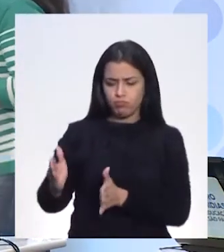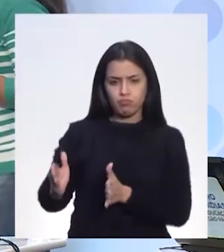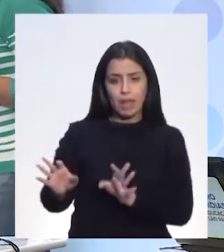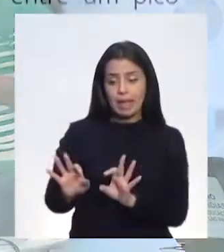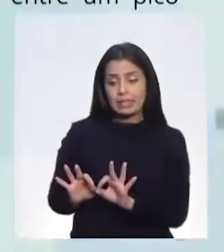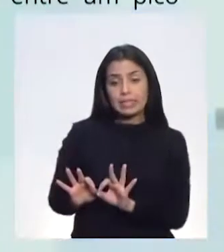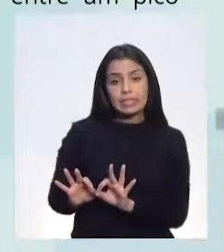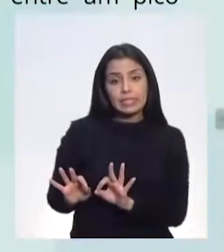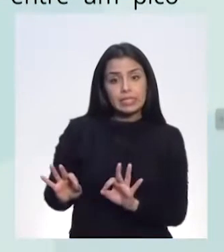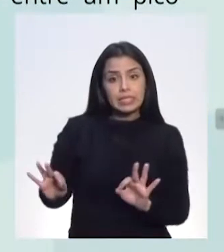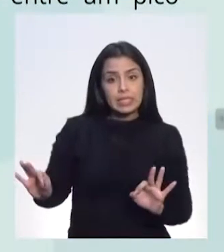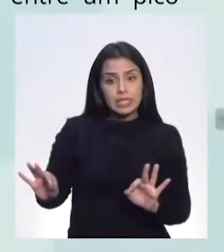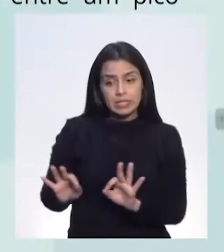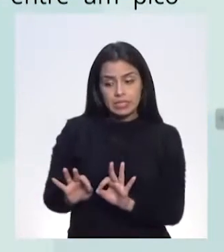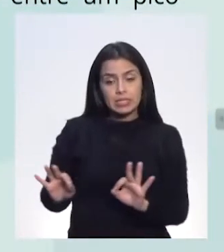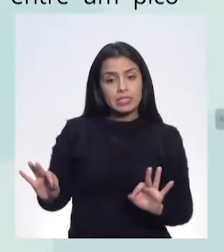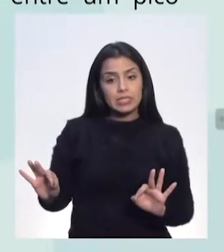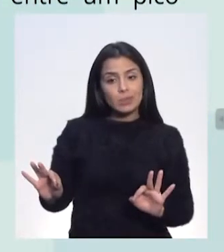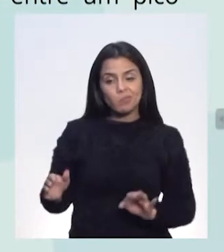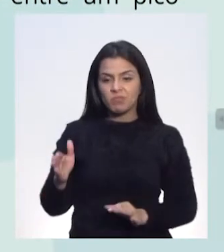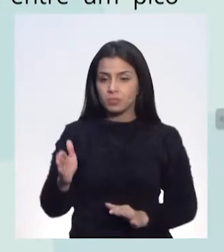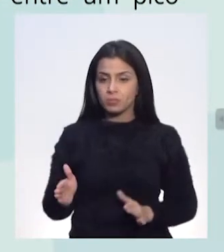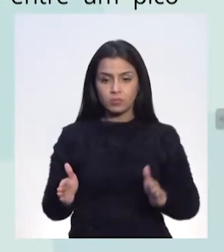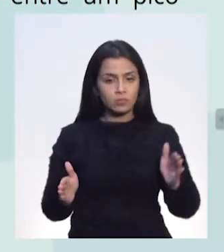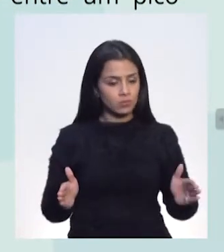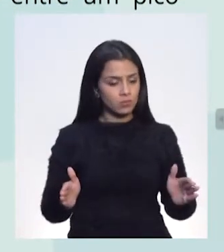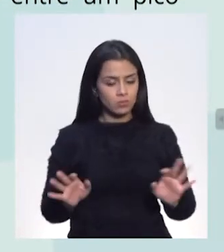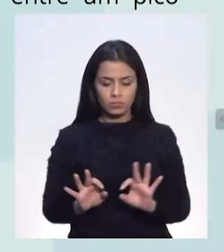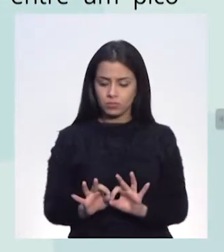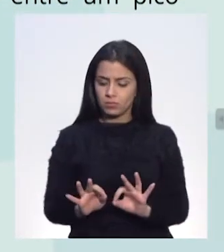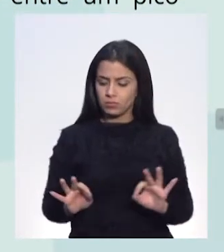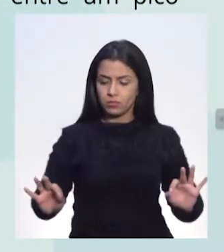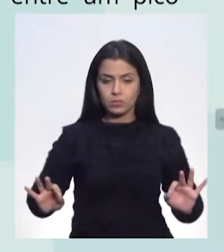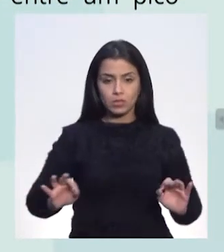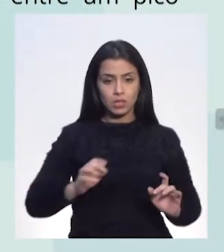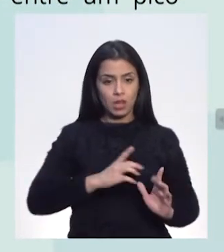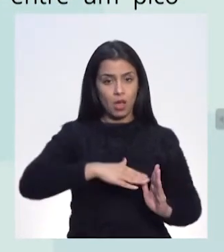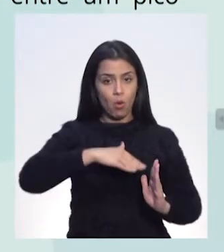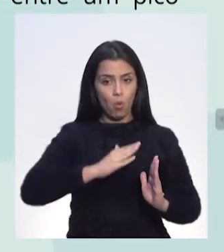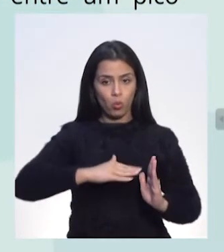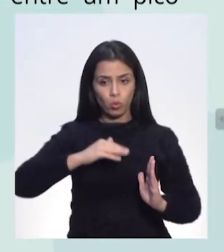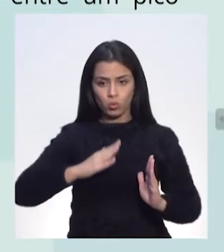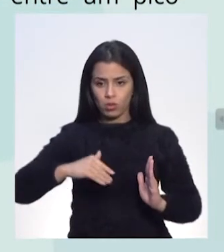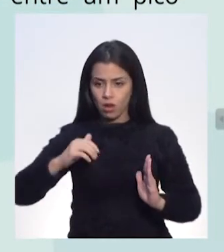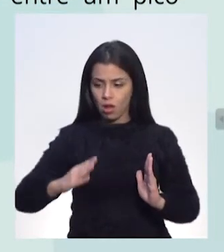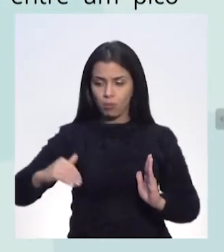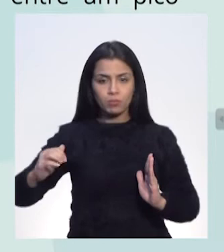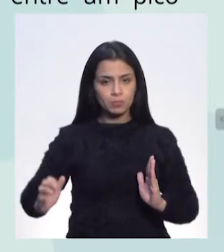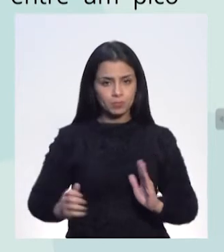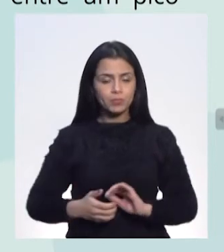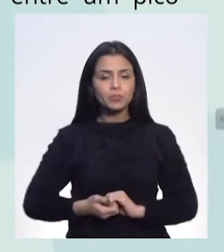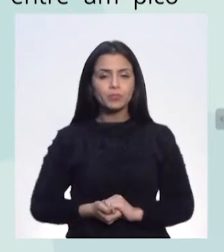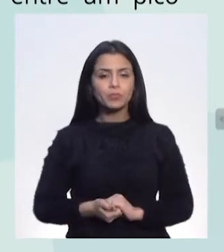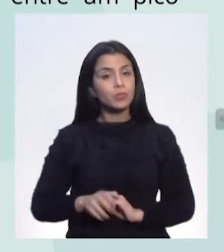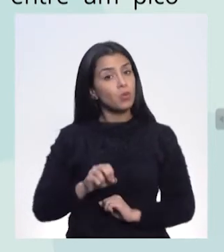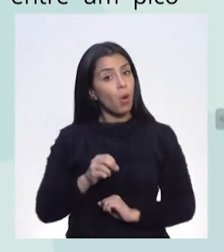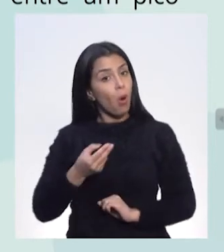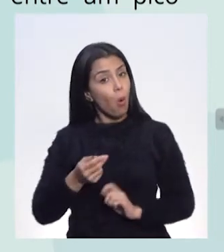horizontal entre dois picos sucessivos da onda. Ou a gente também pode